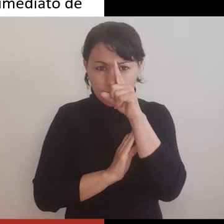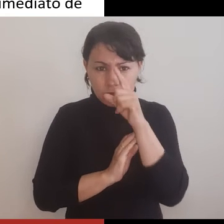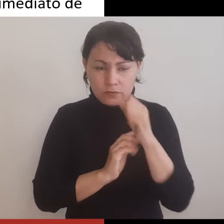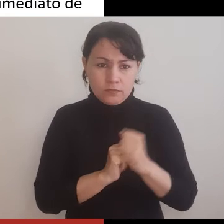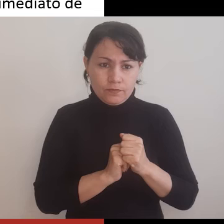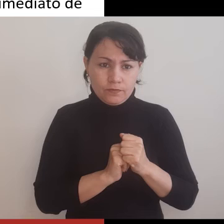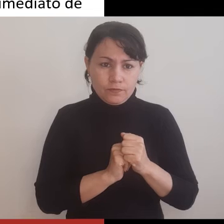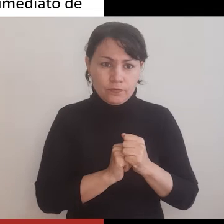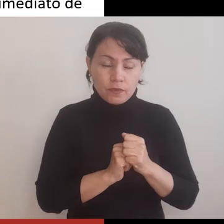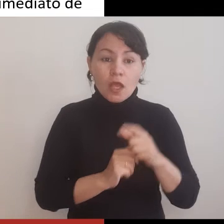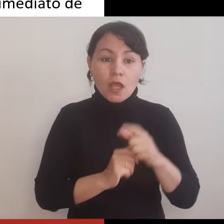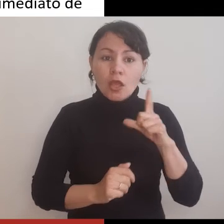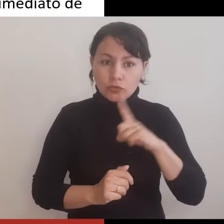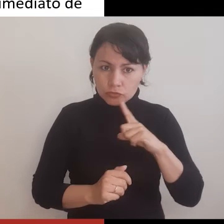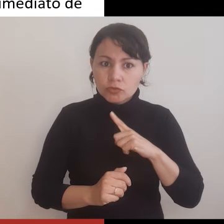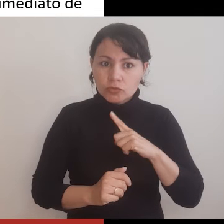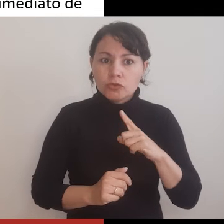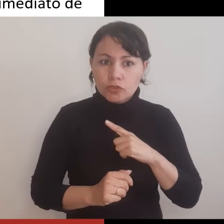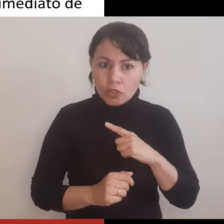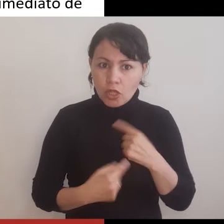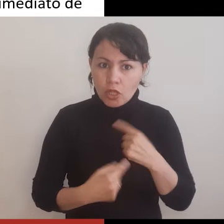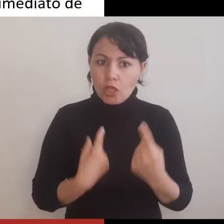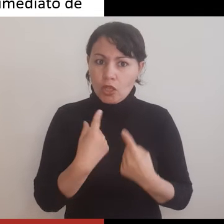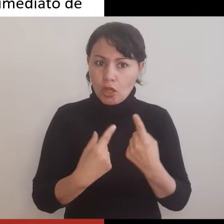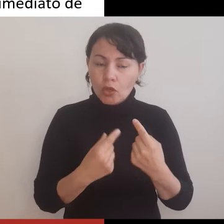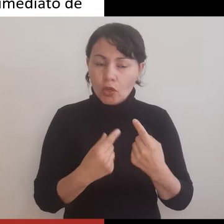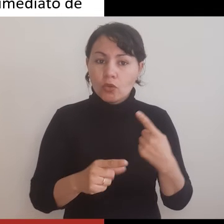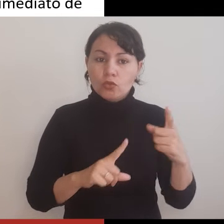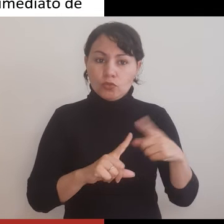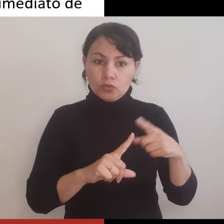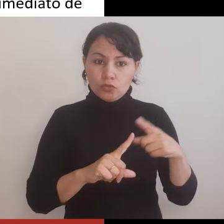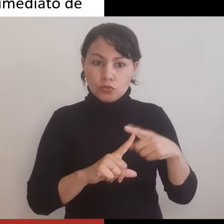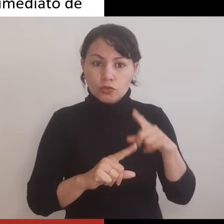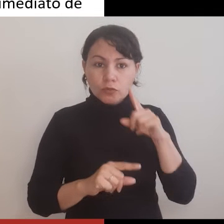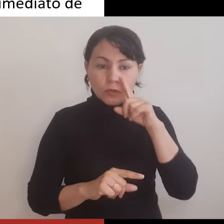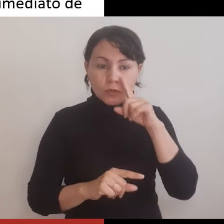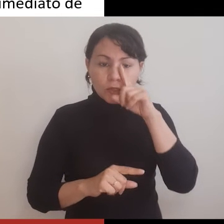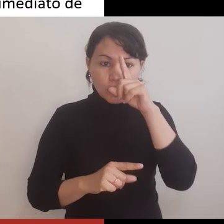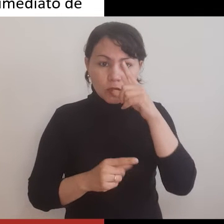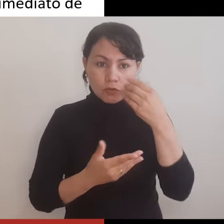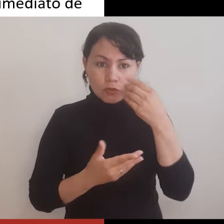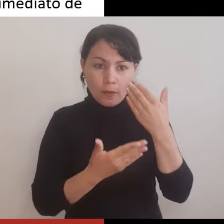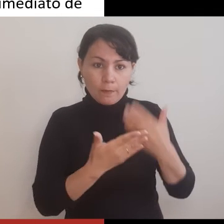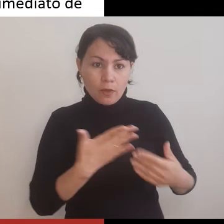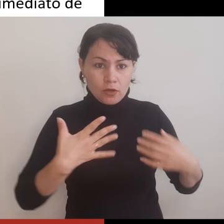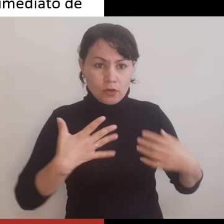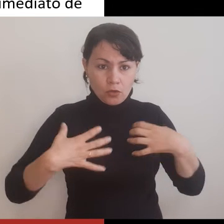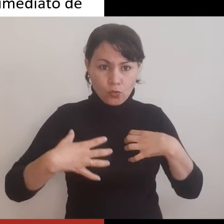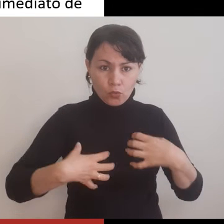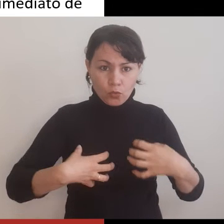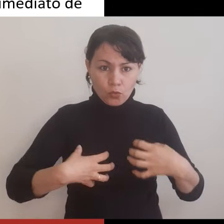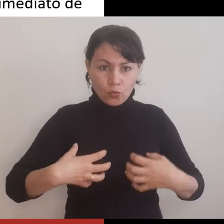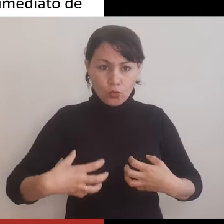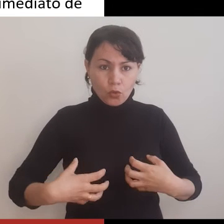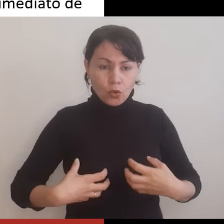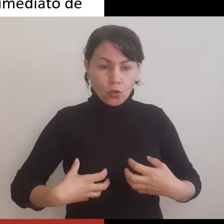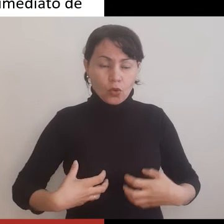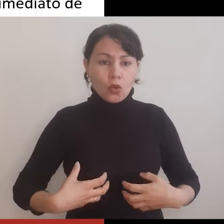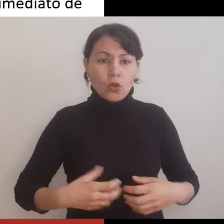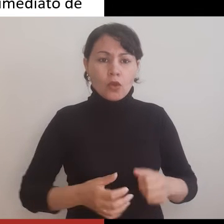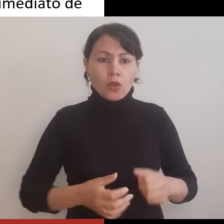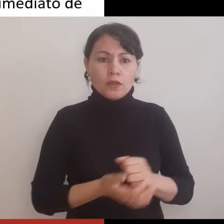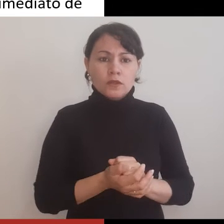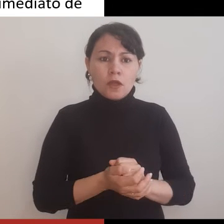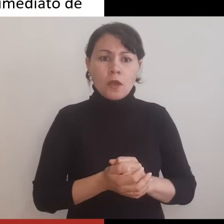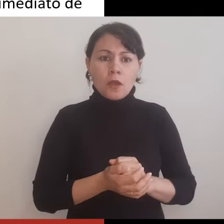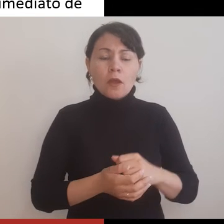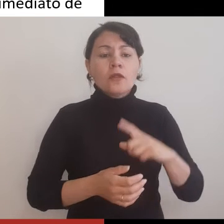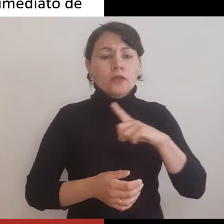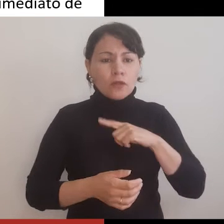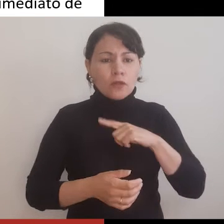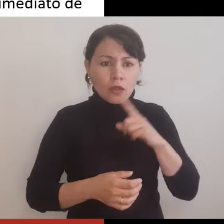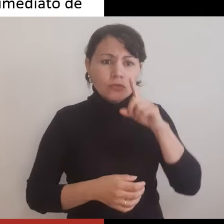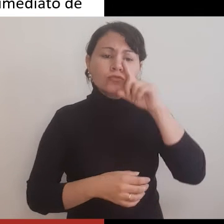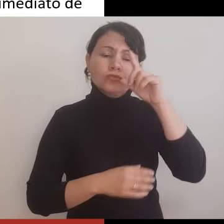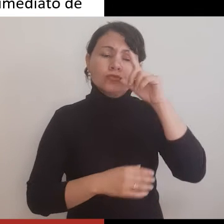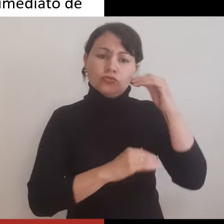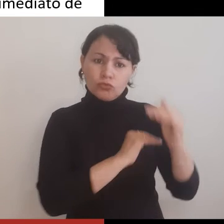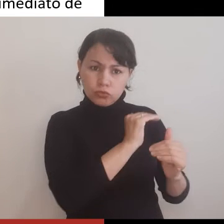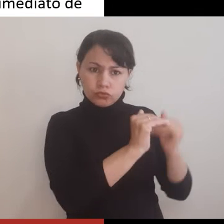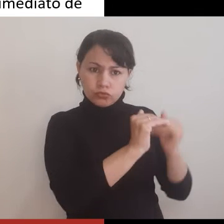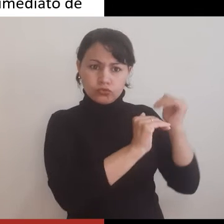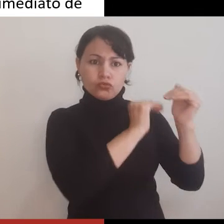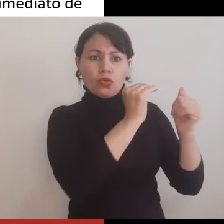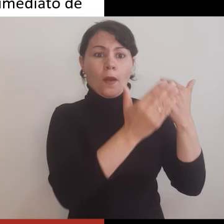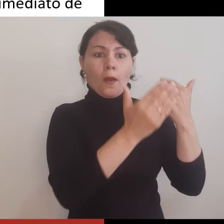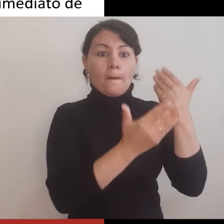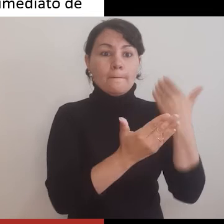eles ainda possuem algum tipo de falência aguda dos órgãos ou possuem o risco de vir a desenvolver a